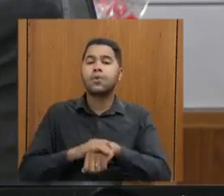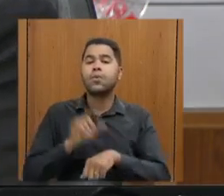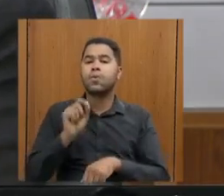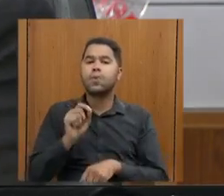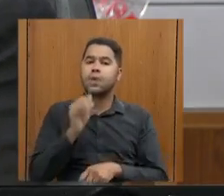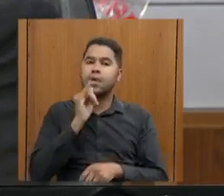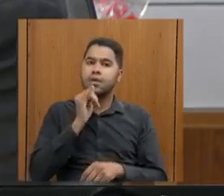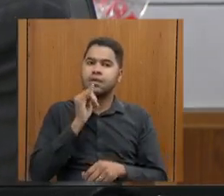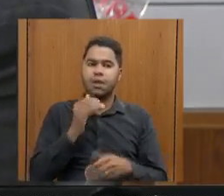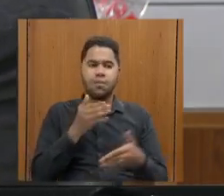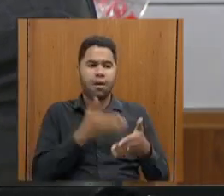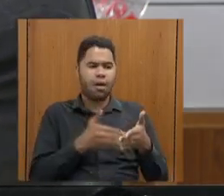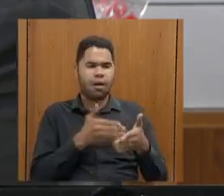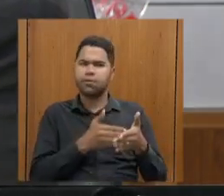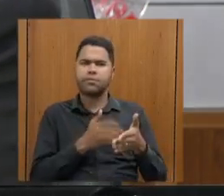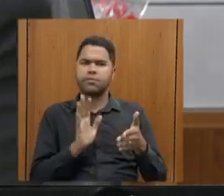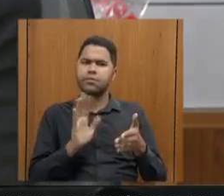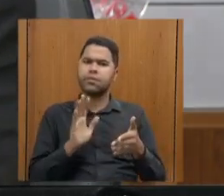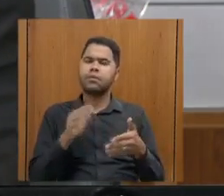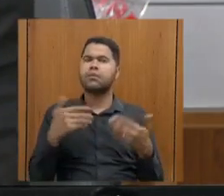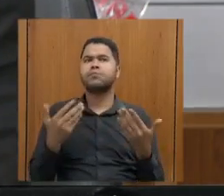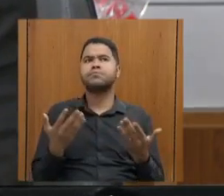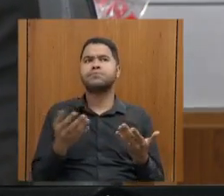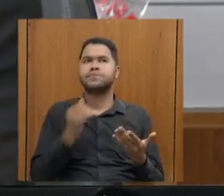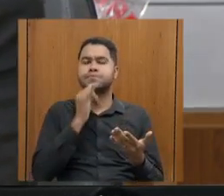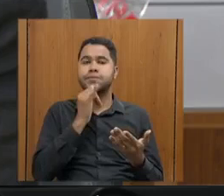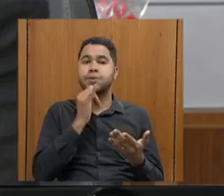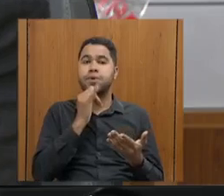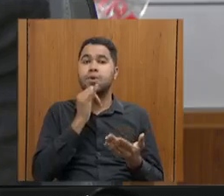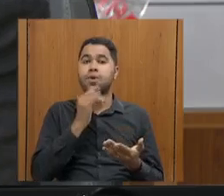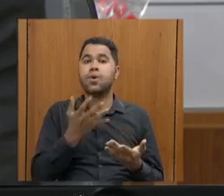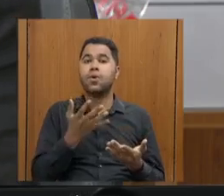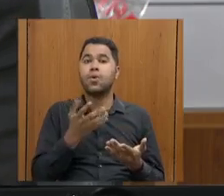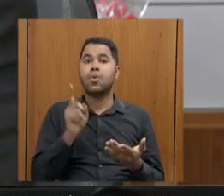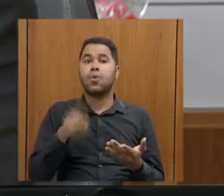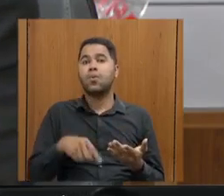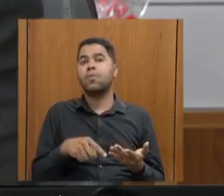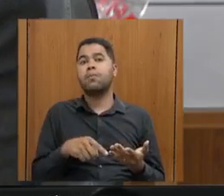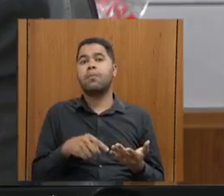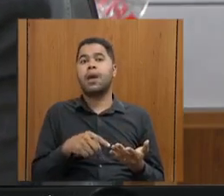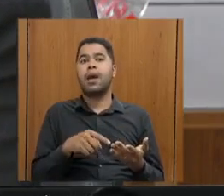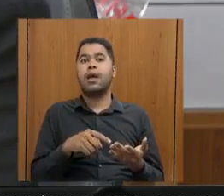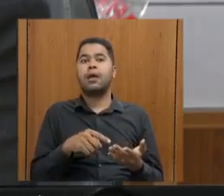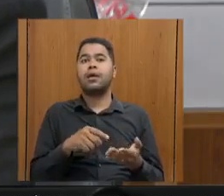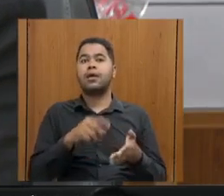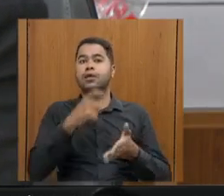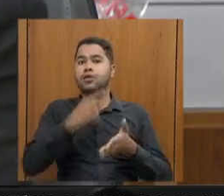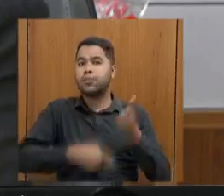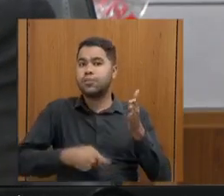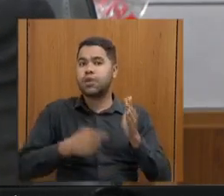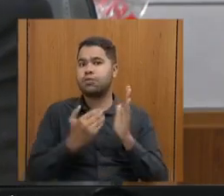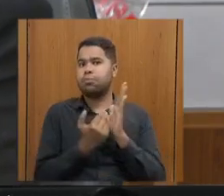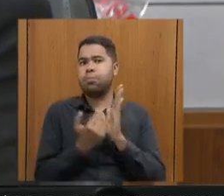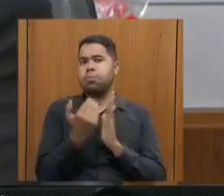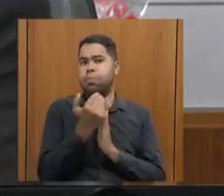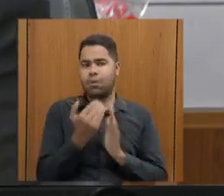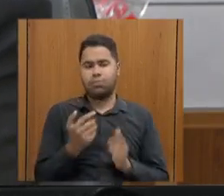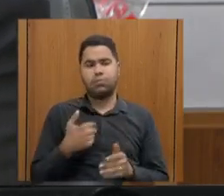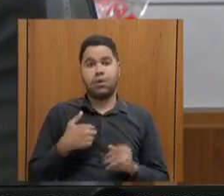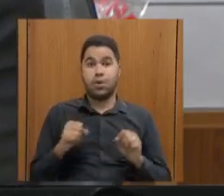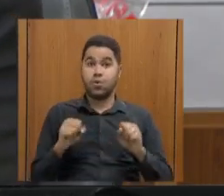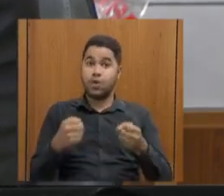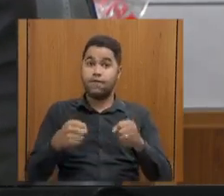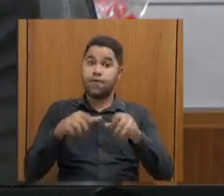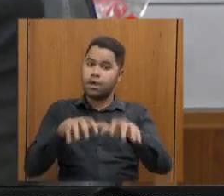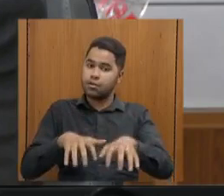gravar o desenvolvimento do Estado através com uma uma tributação muito elevado por exemplo é eu defendo muito